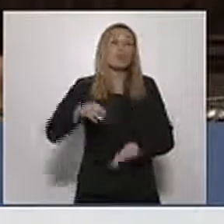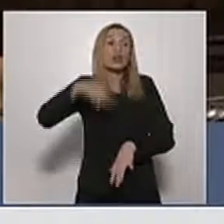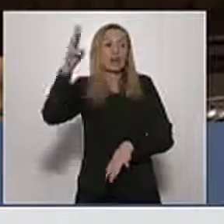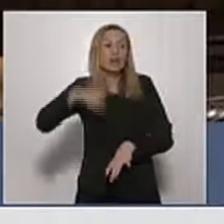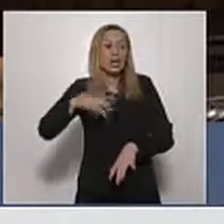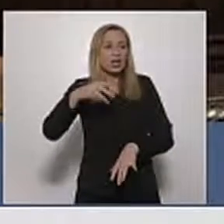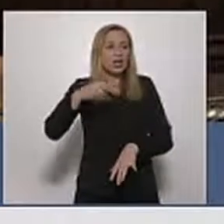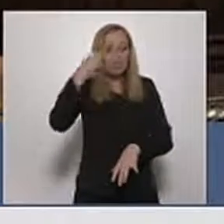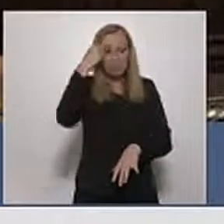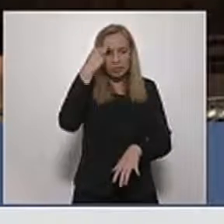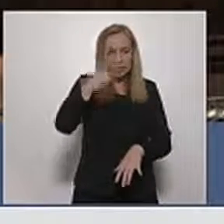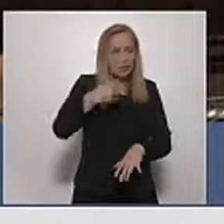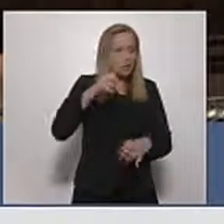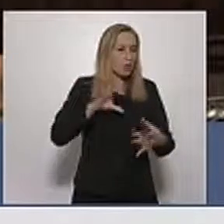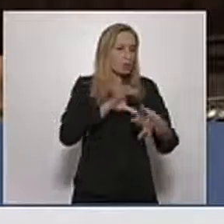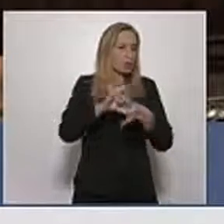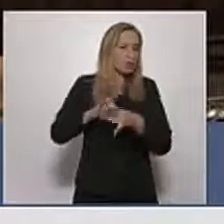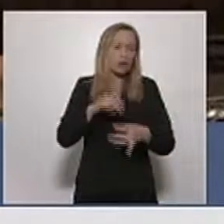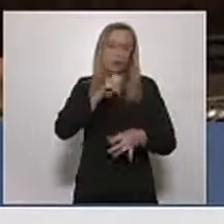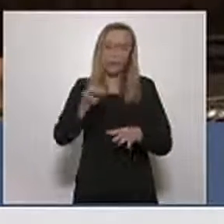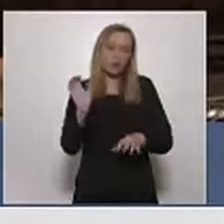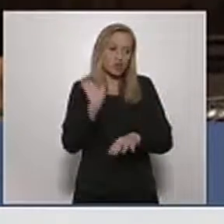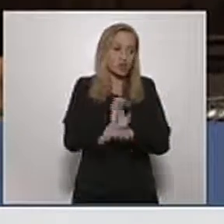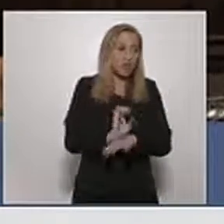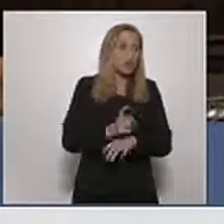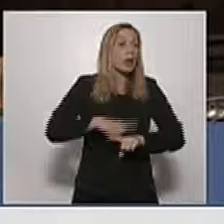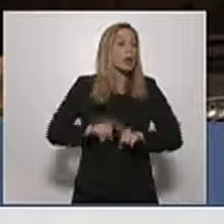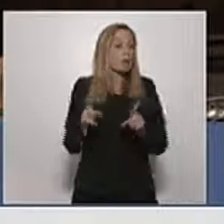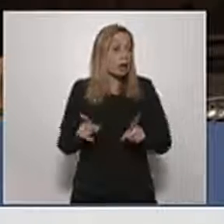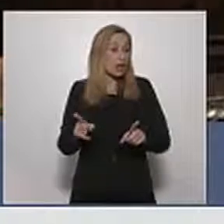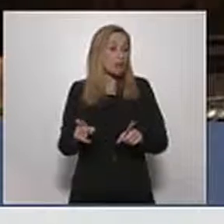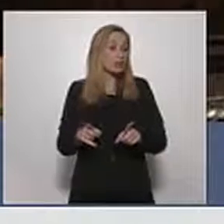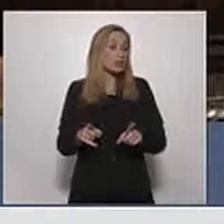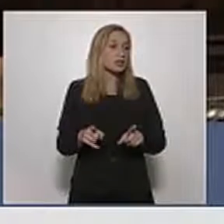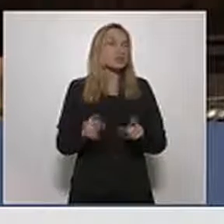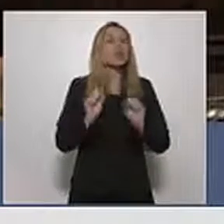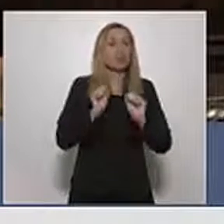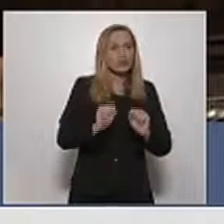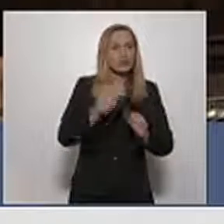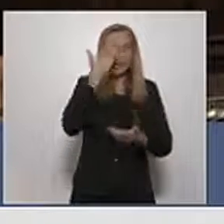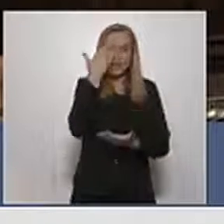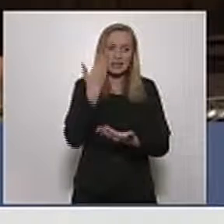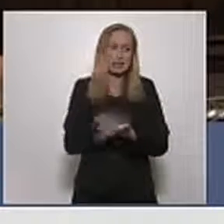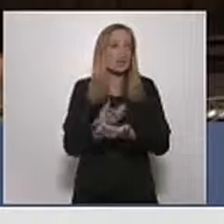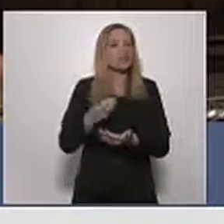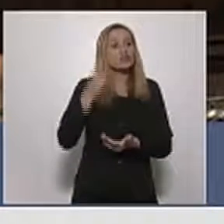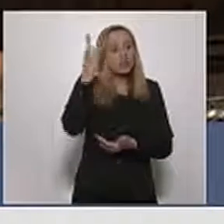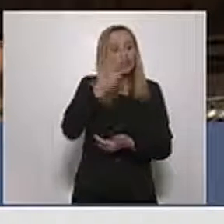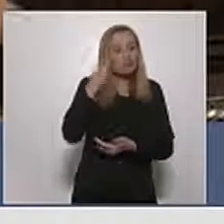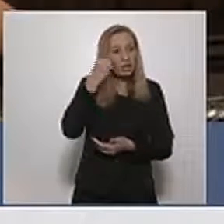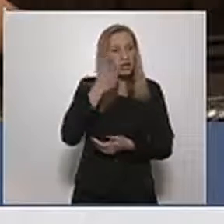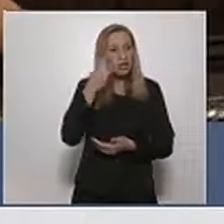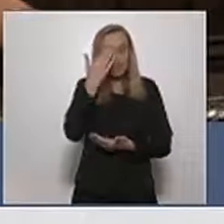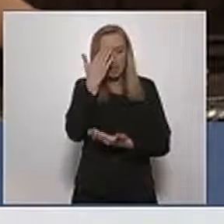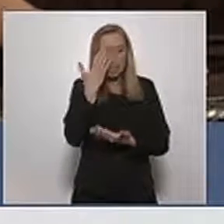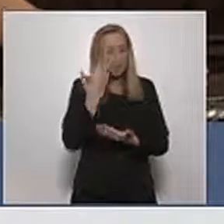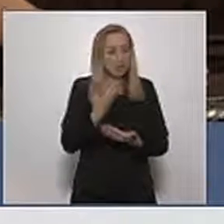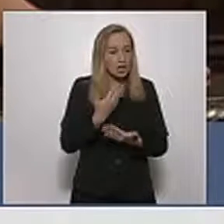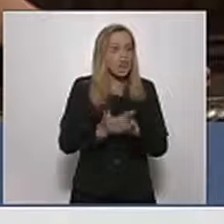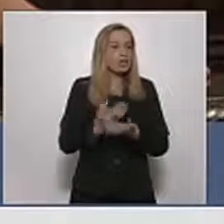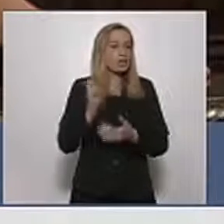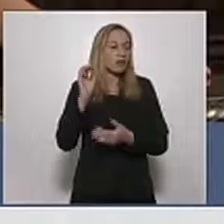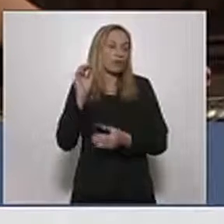posse de armas é a União e não o Estado. Mas, por engano, é possível acreditar que os deputados acreditavam que estavam votando